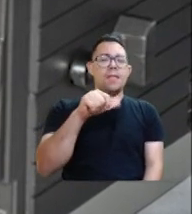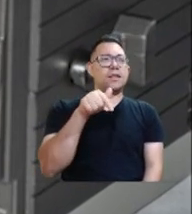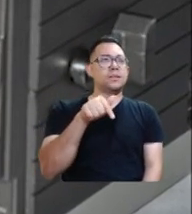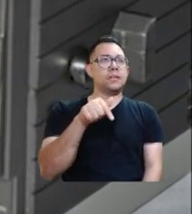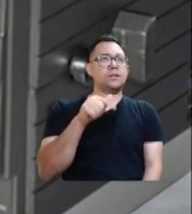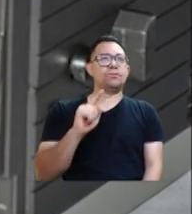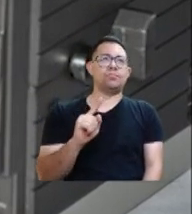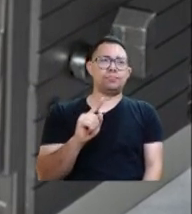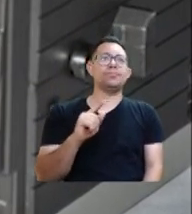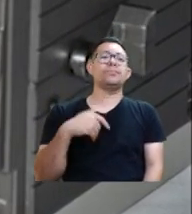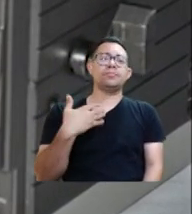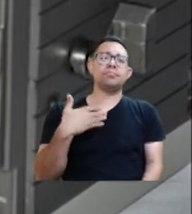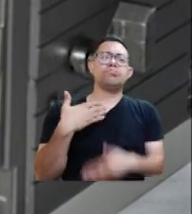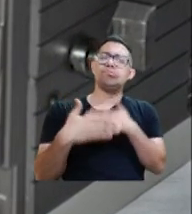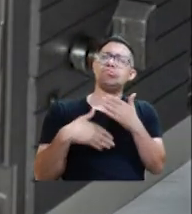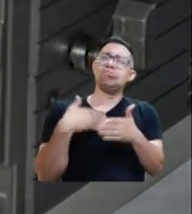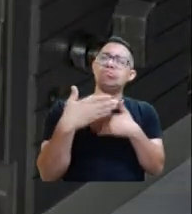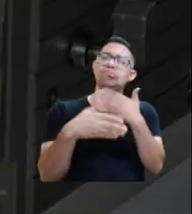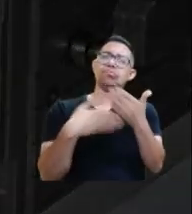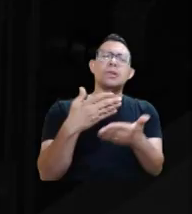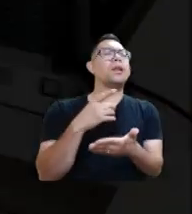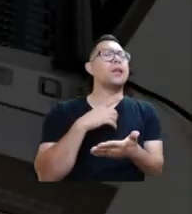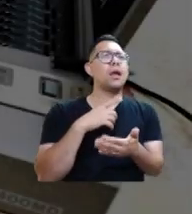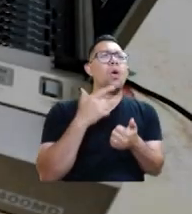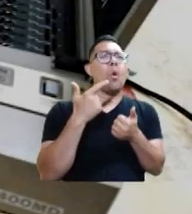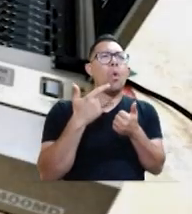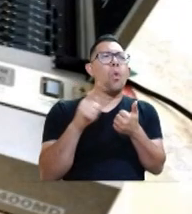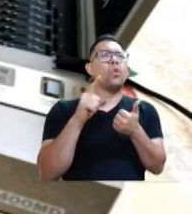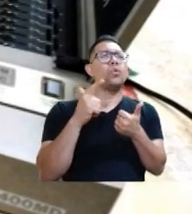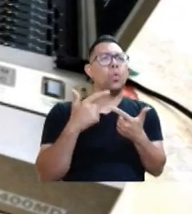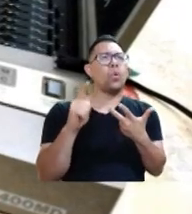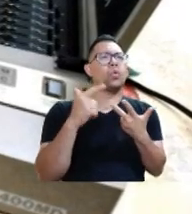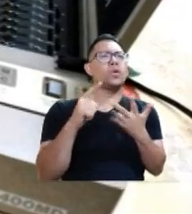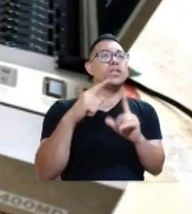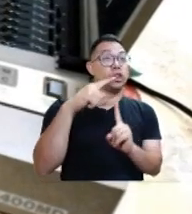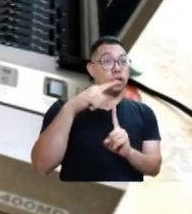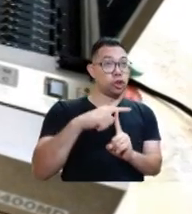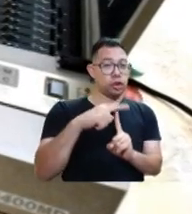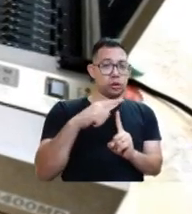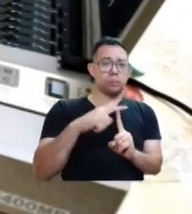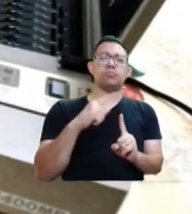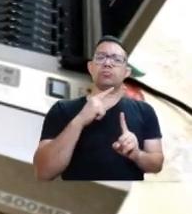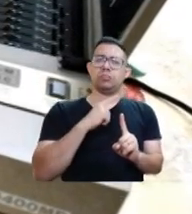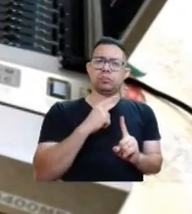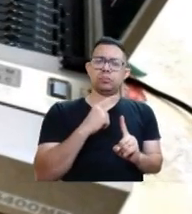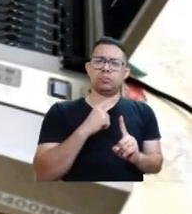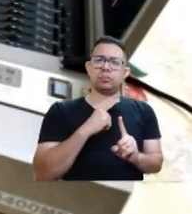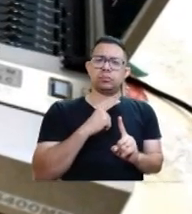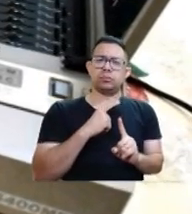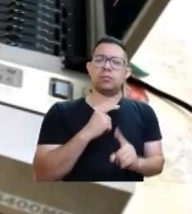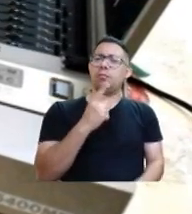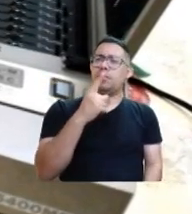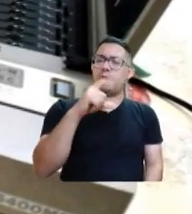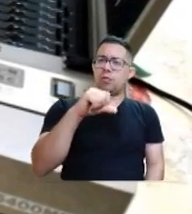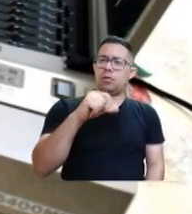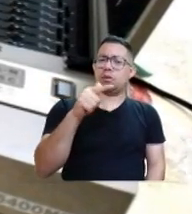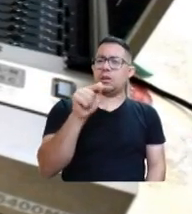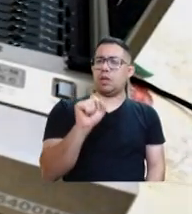1971. Mas essa história não parou por aí. Vários modelos foram oferecidos por diferentes empresas nas décadas